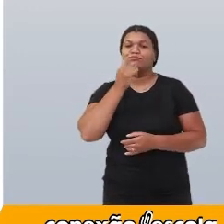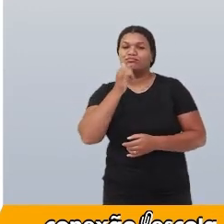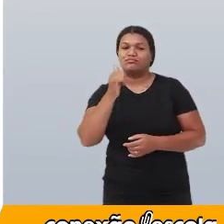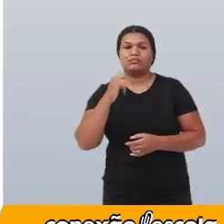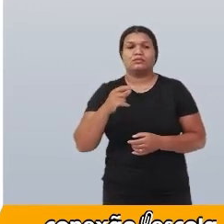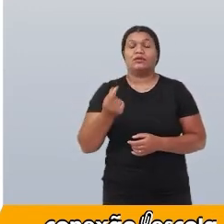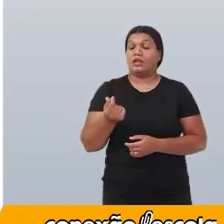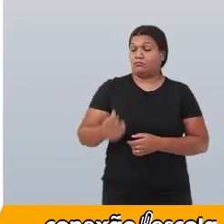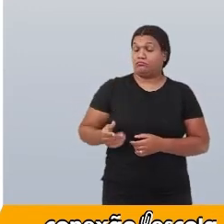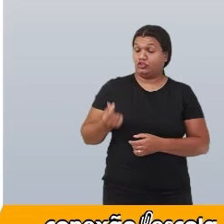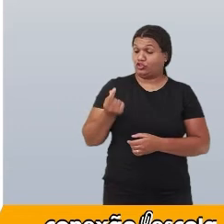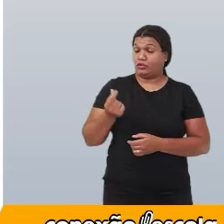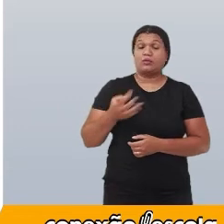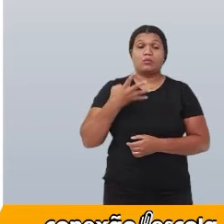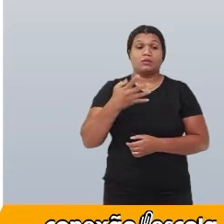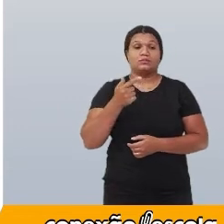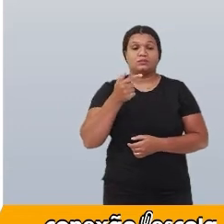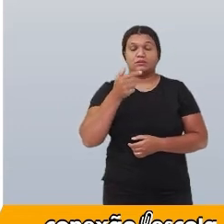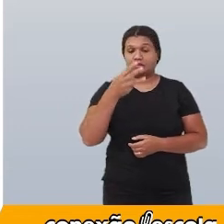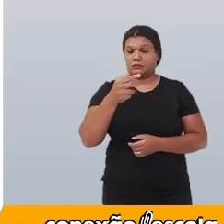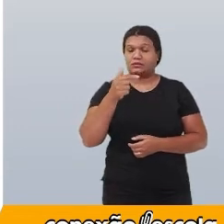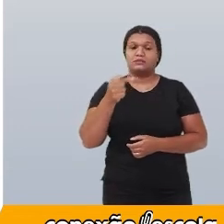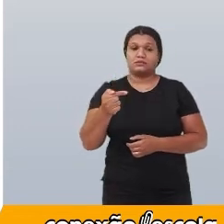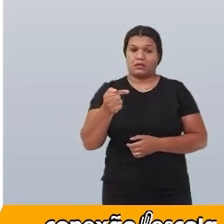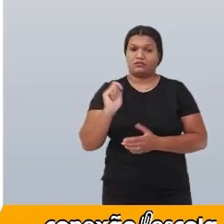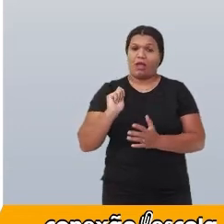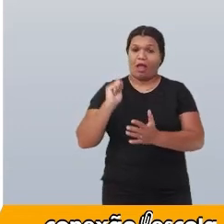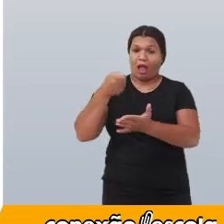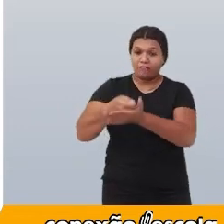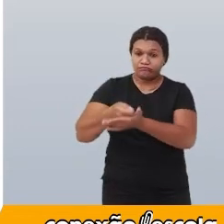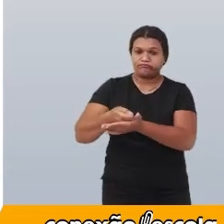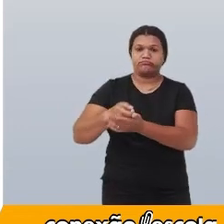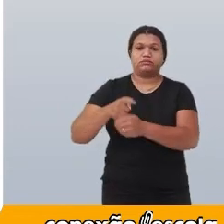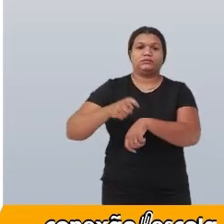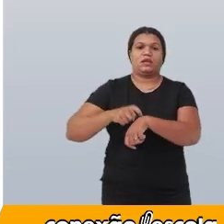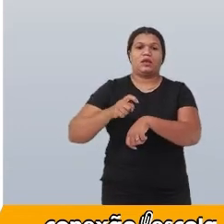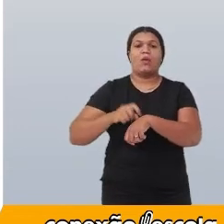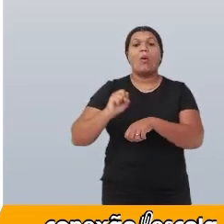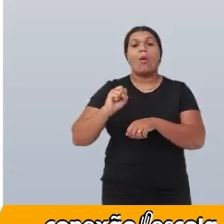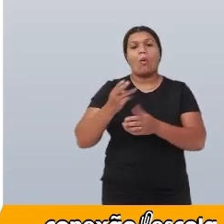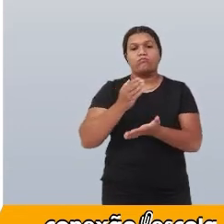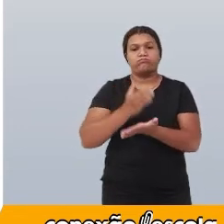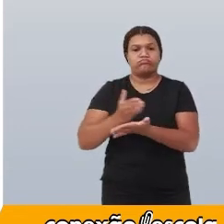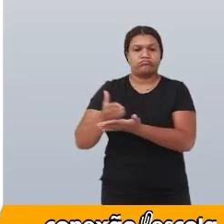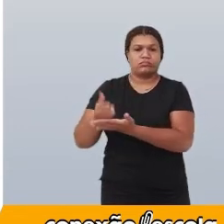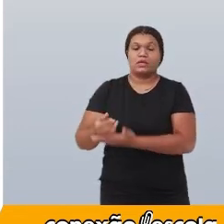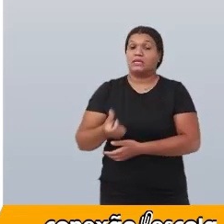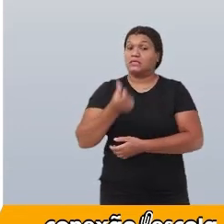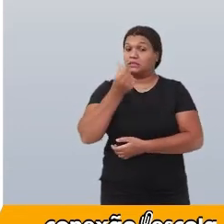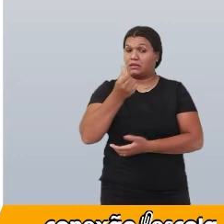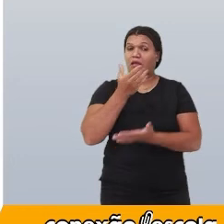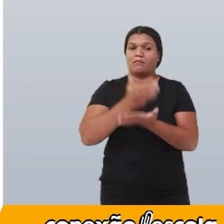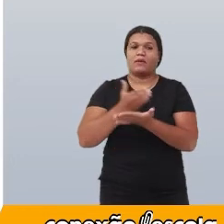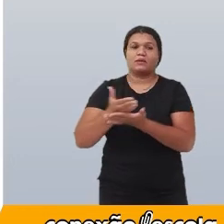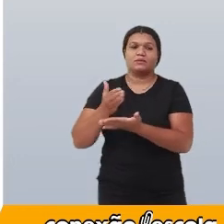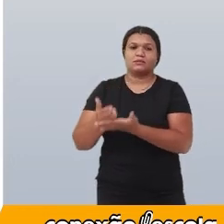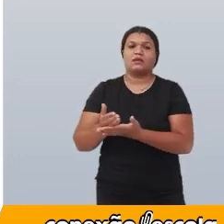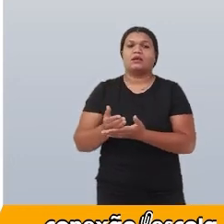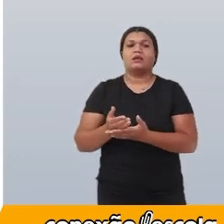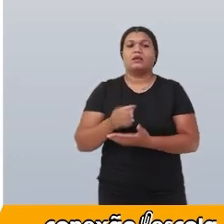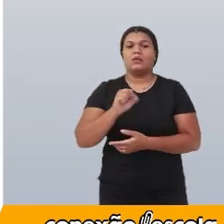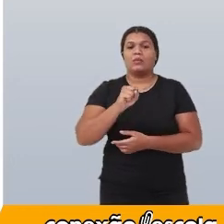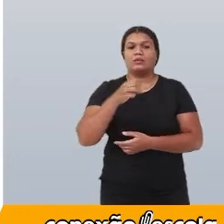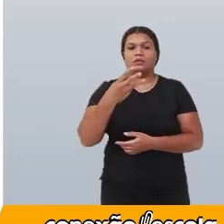R$ 437 à vista ou a prazo em 6 parcelas iguais de R$